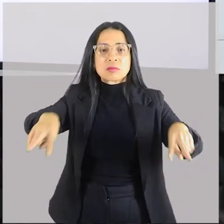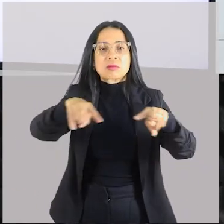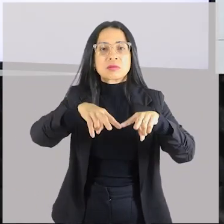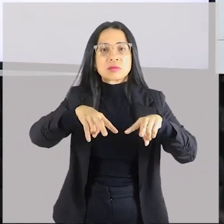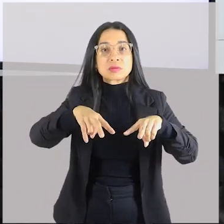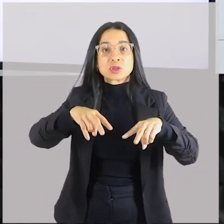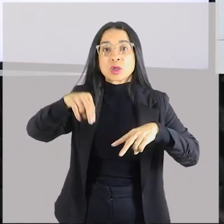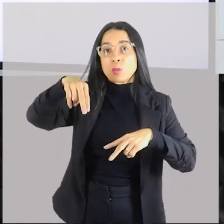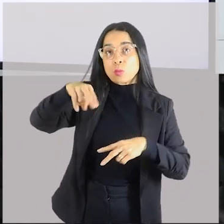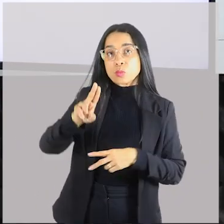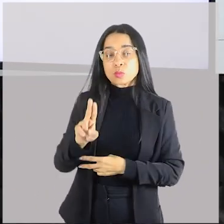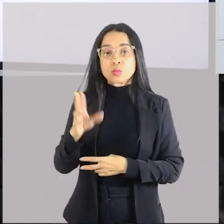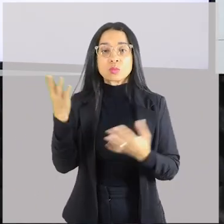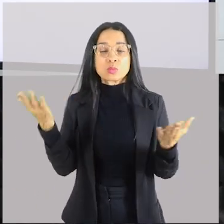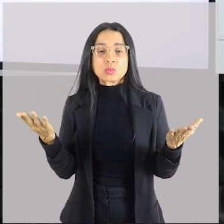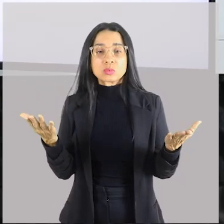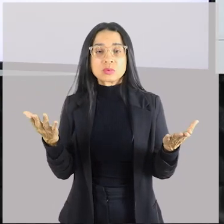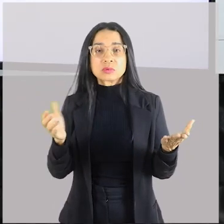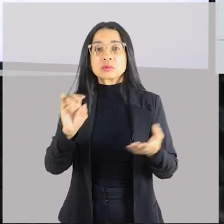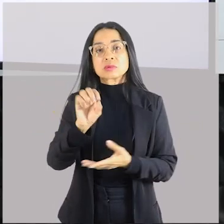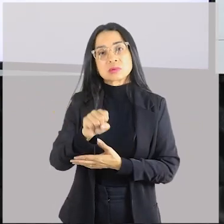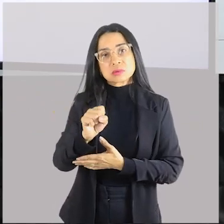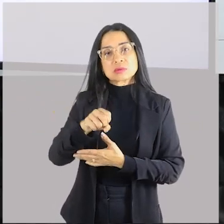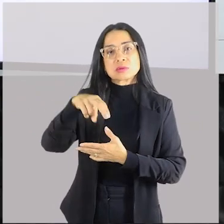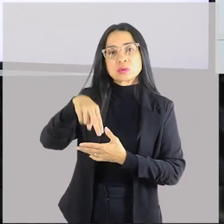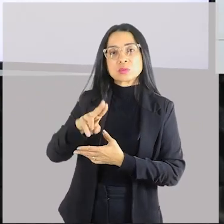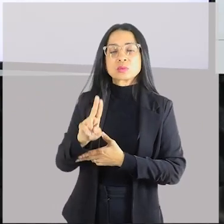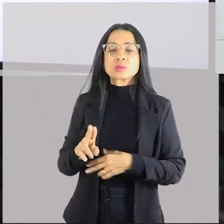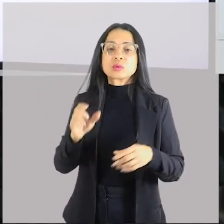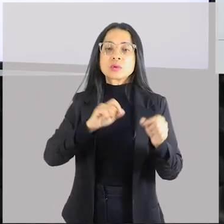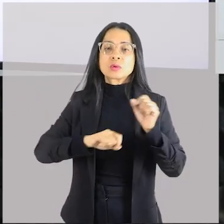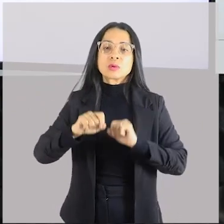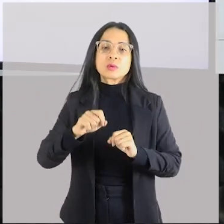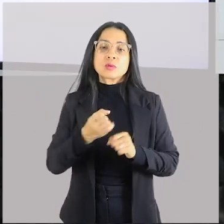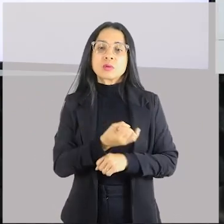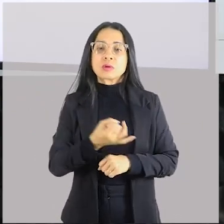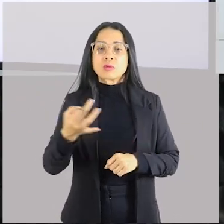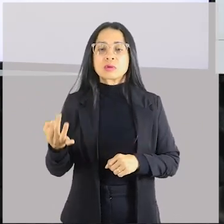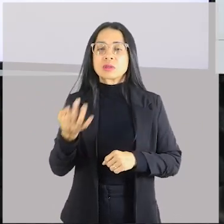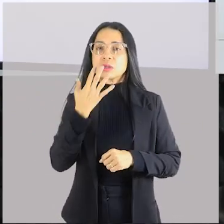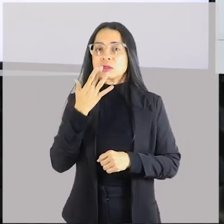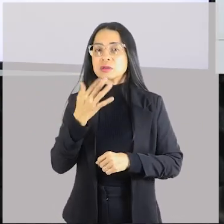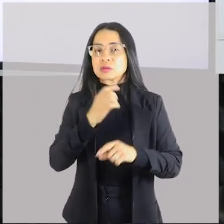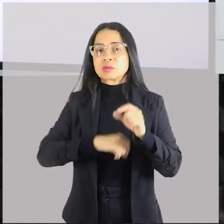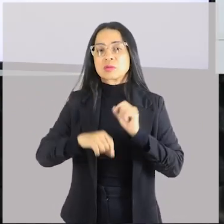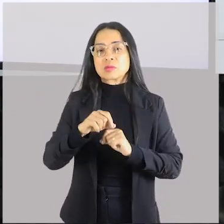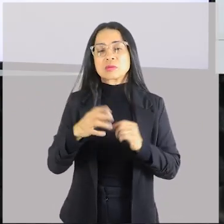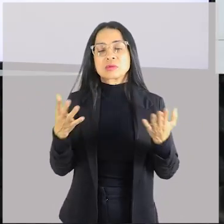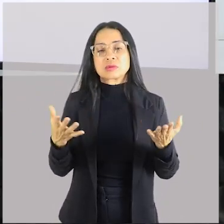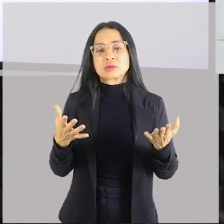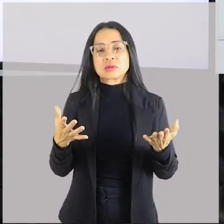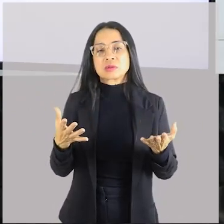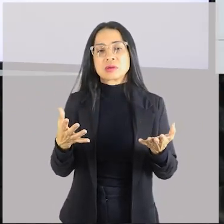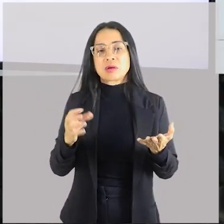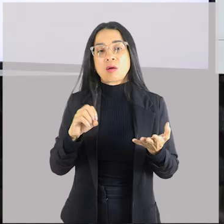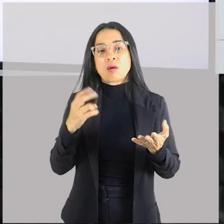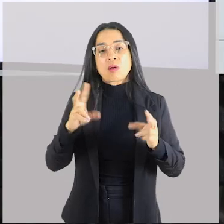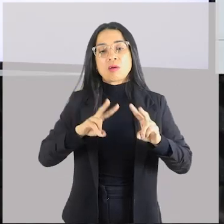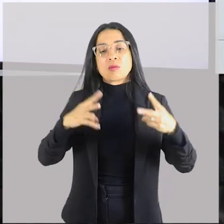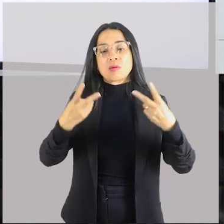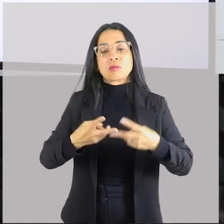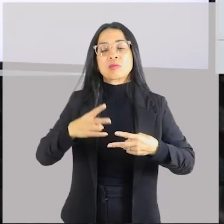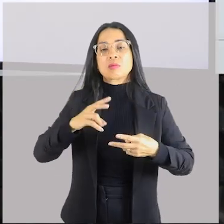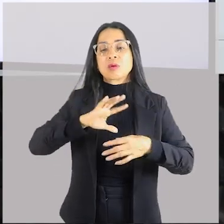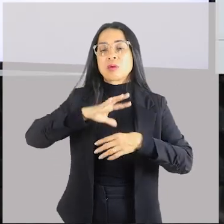pelados né Aham E aí como como a quantidade de cores sobressai em relação ao tema ou ao volume ou à